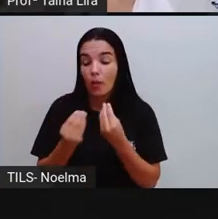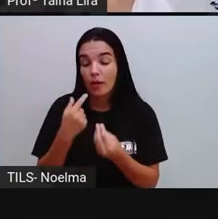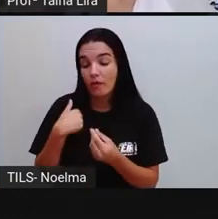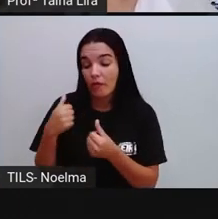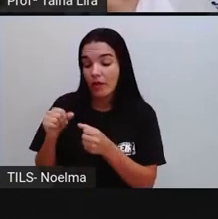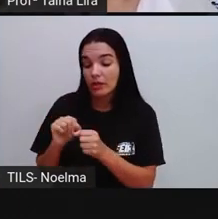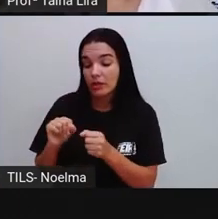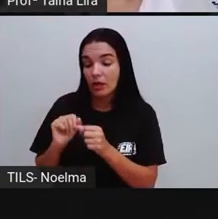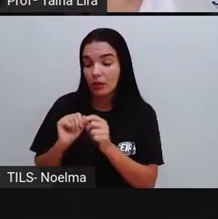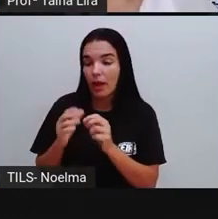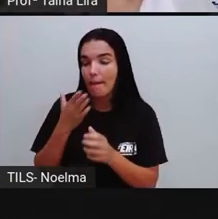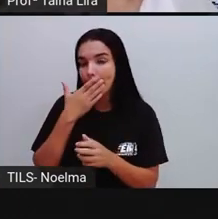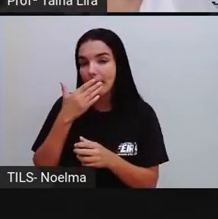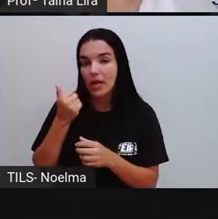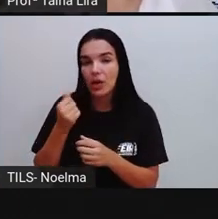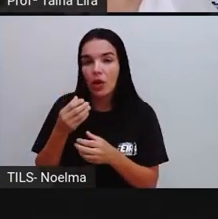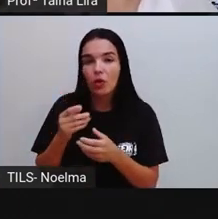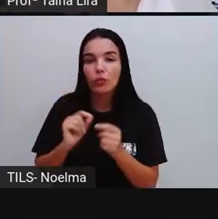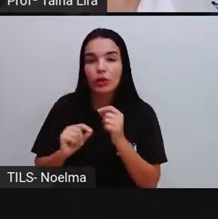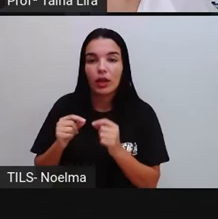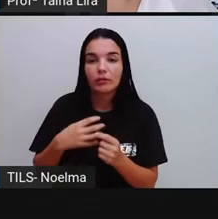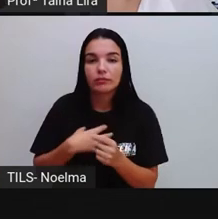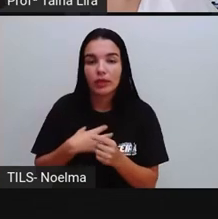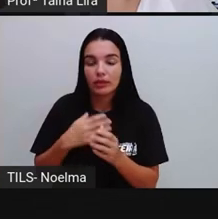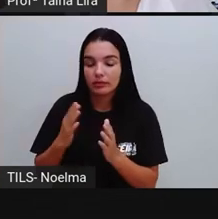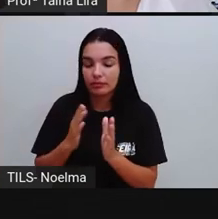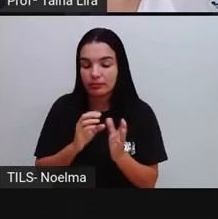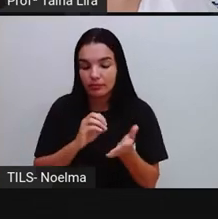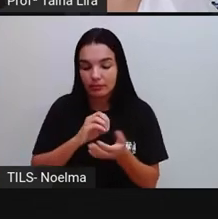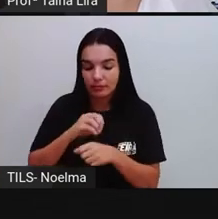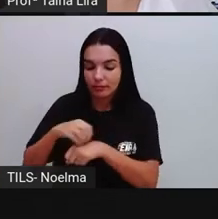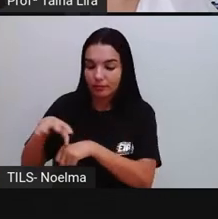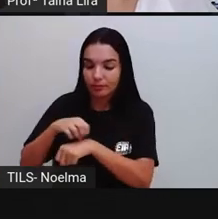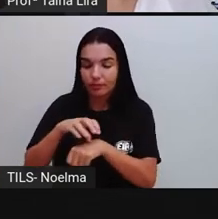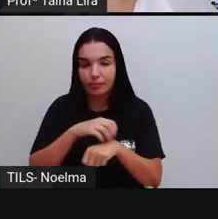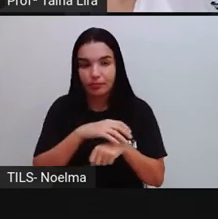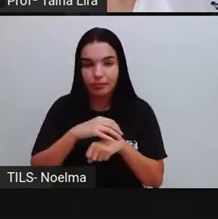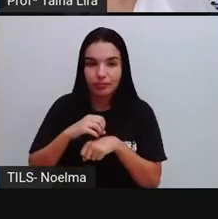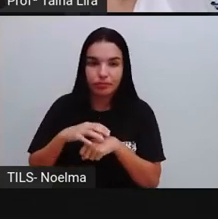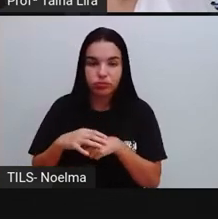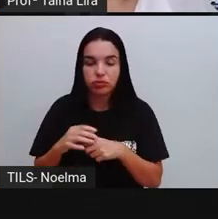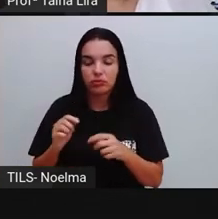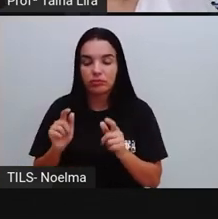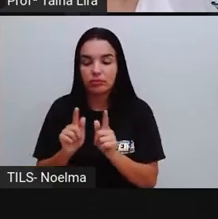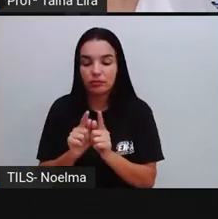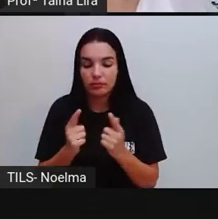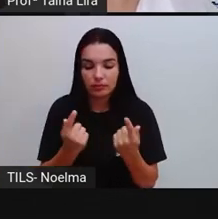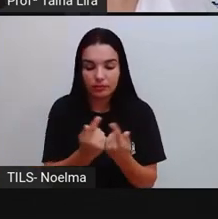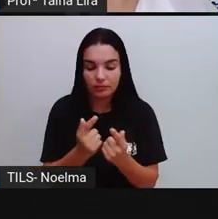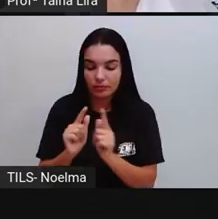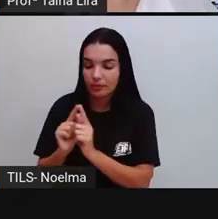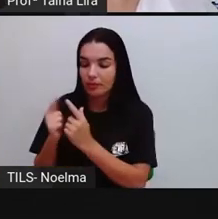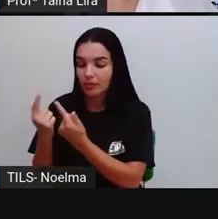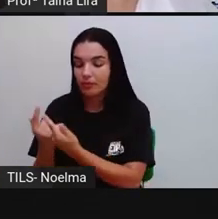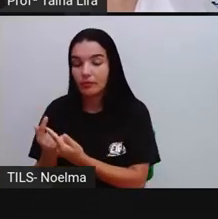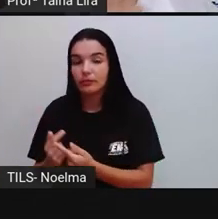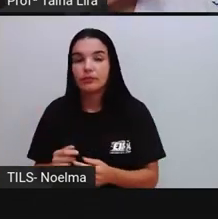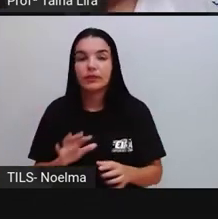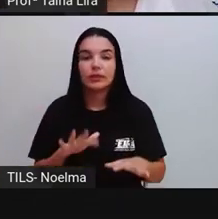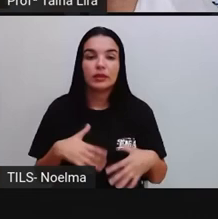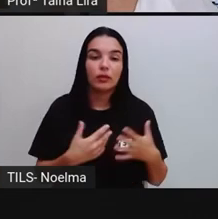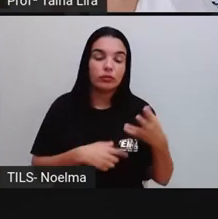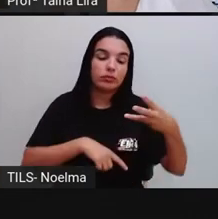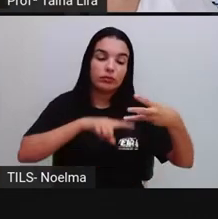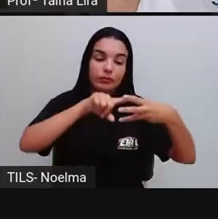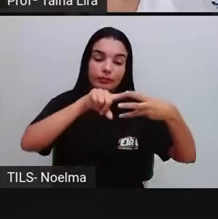fazer, Pro? A melhor forma que a gente pode fazer é ir distribuindo esses alunos por equipe de um em um. Então, como são 3 equipes,